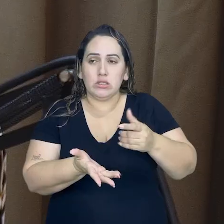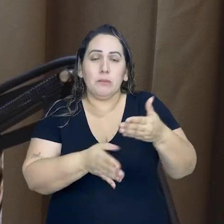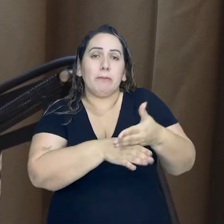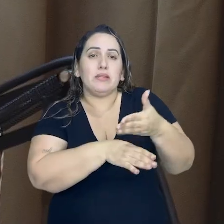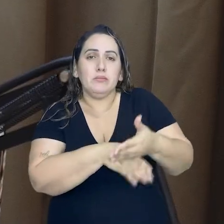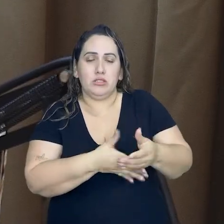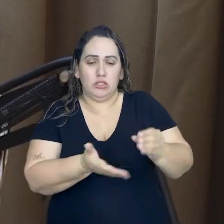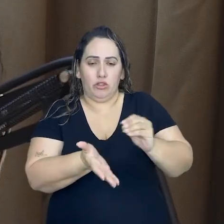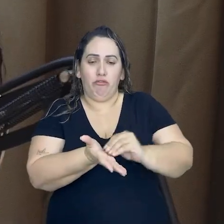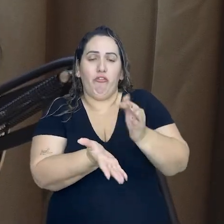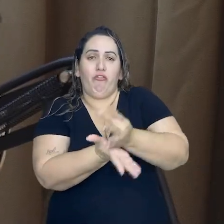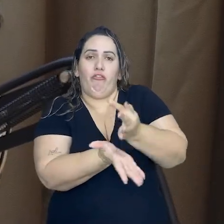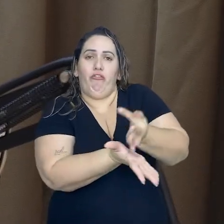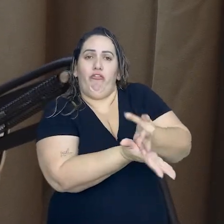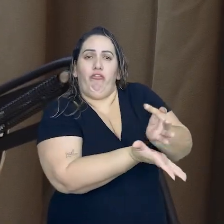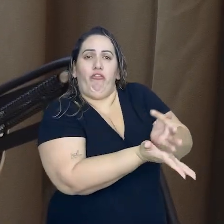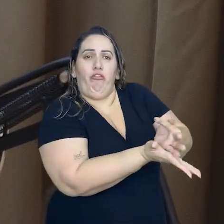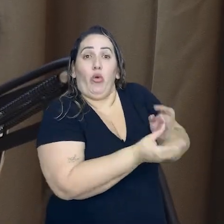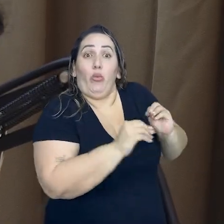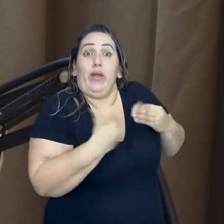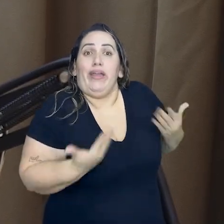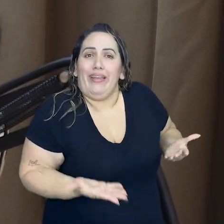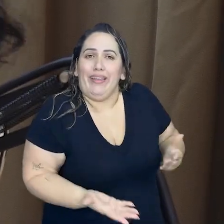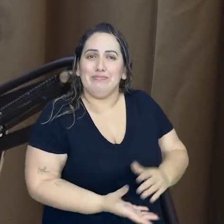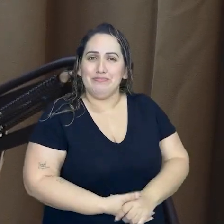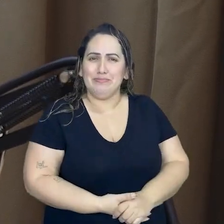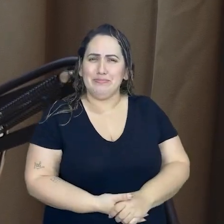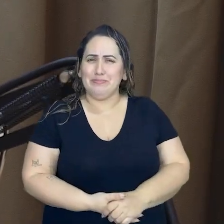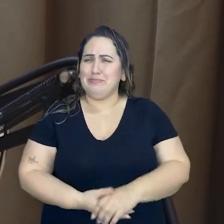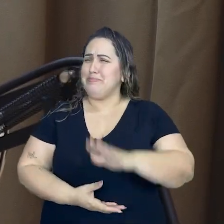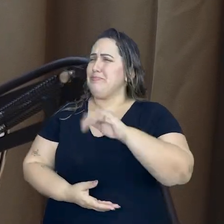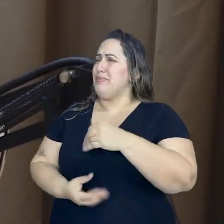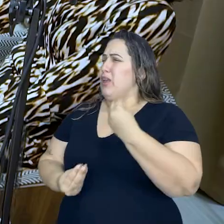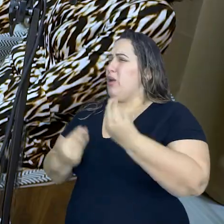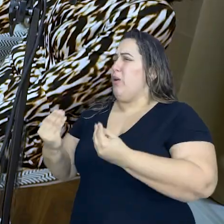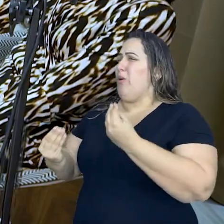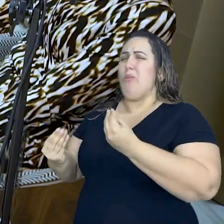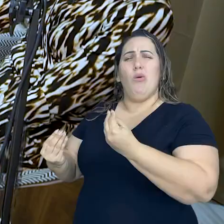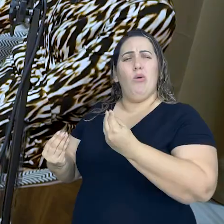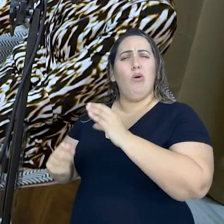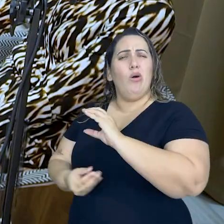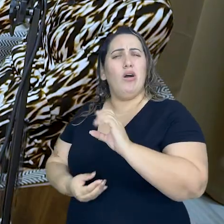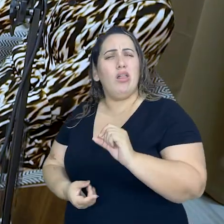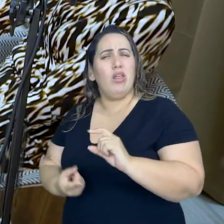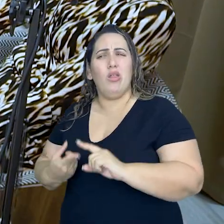definir? O legislador. O legislador.